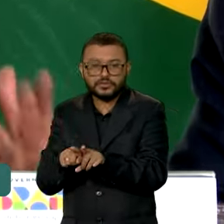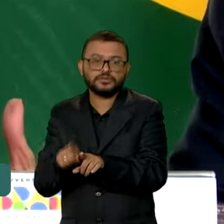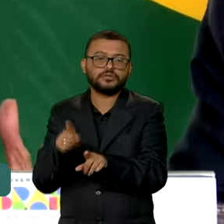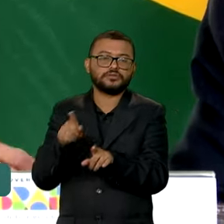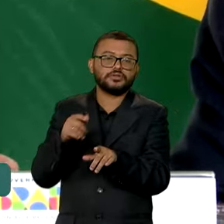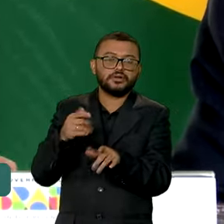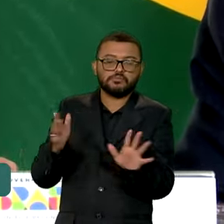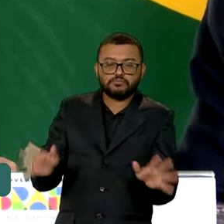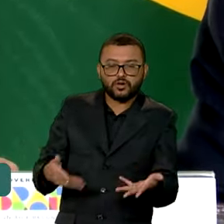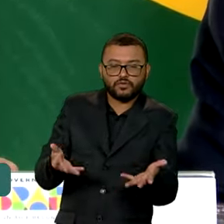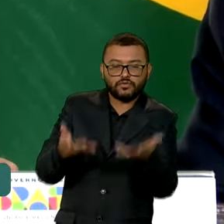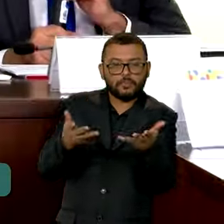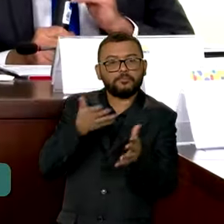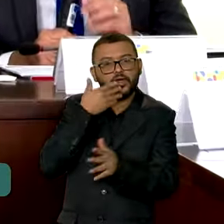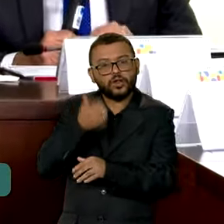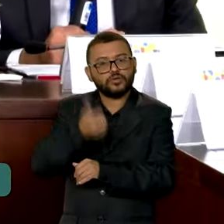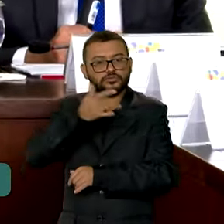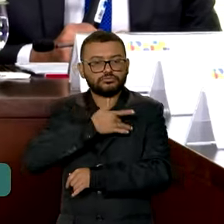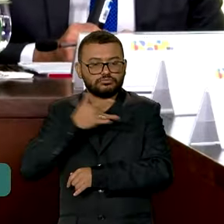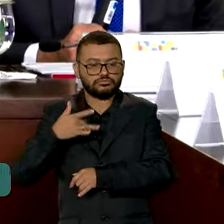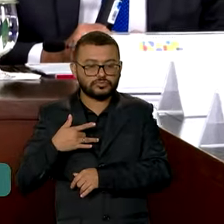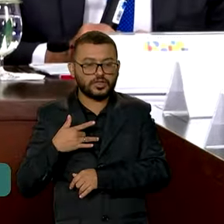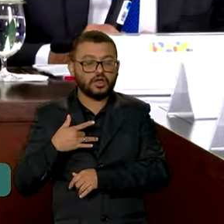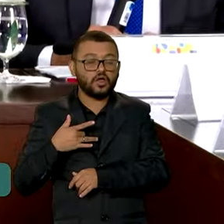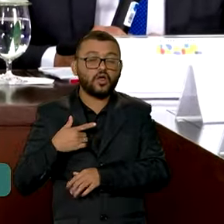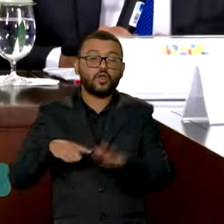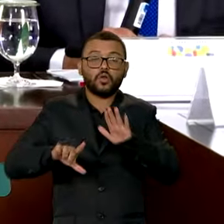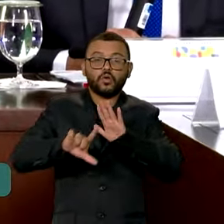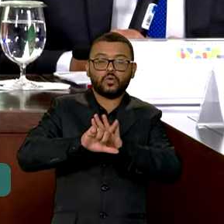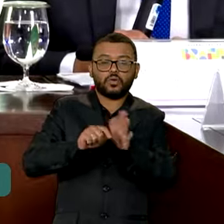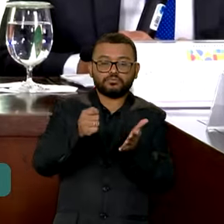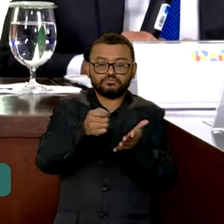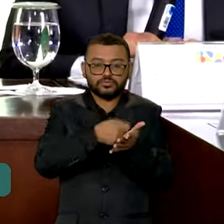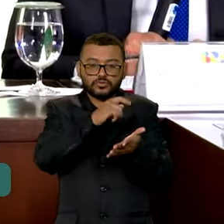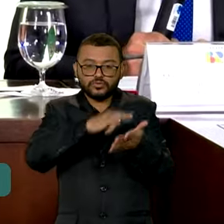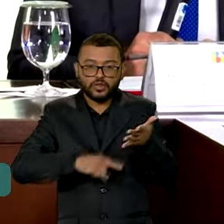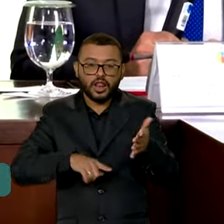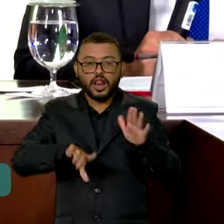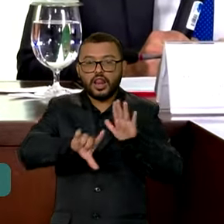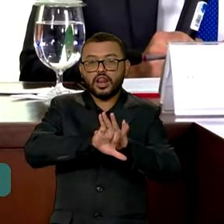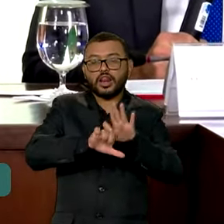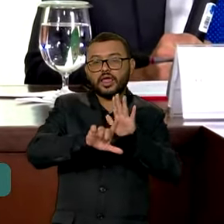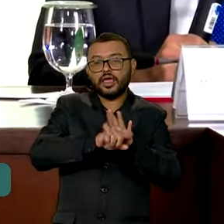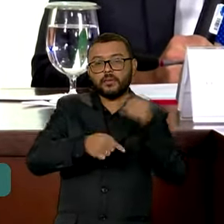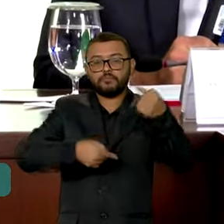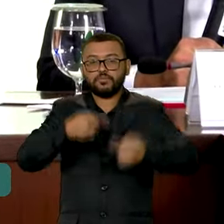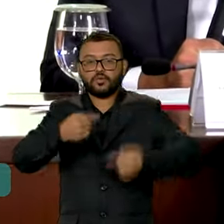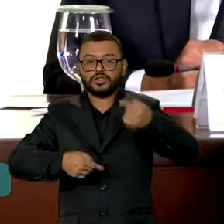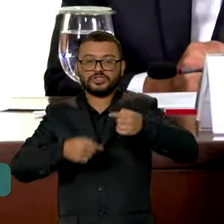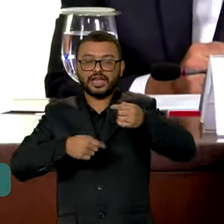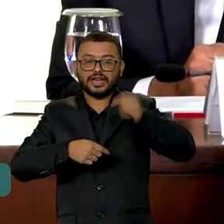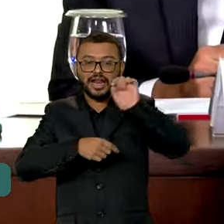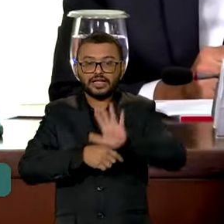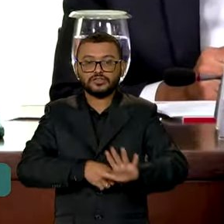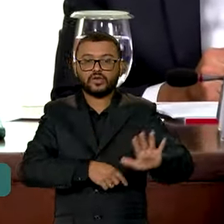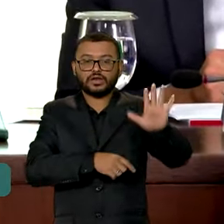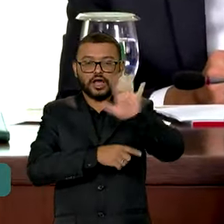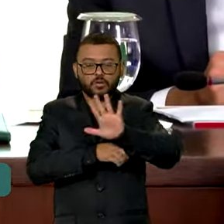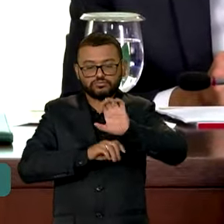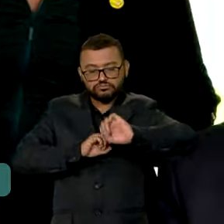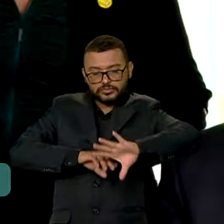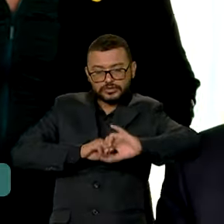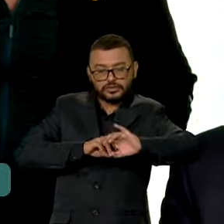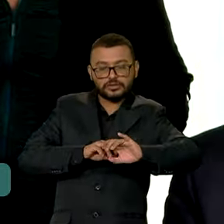na promoção da saúde. Lula sancionou também o projeto de lei que institui a Política Nacional de Atendimento